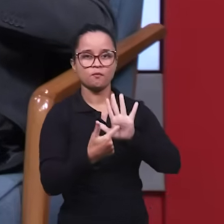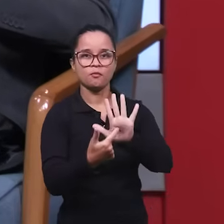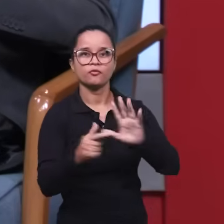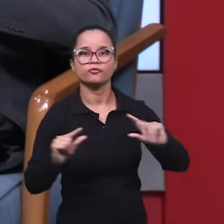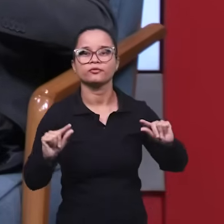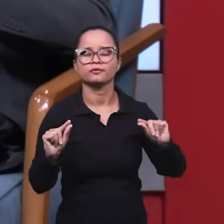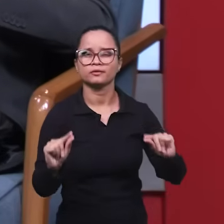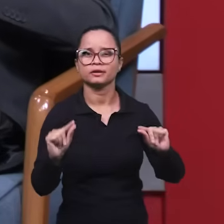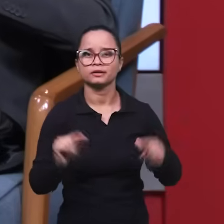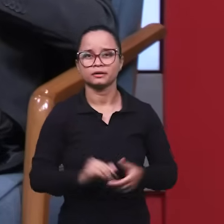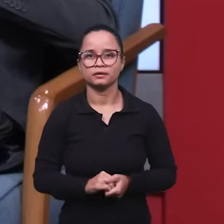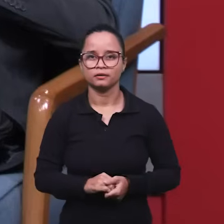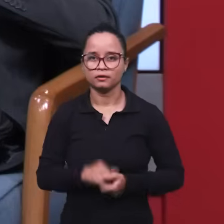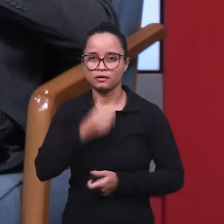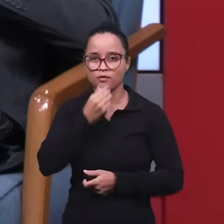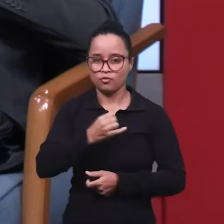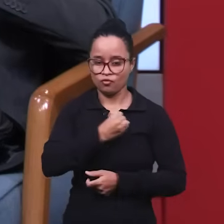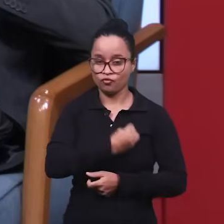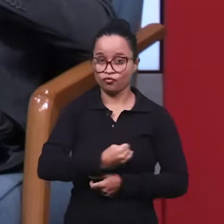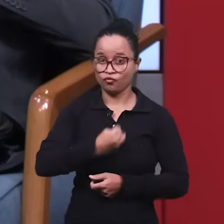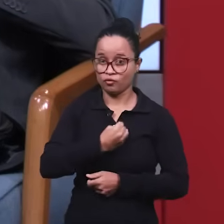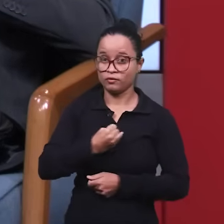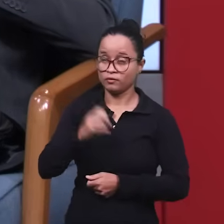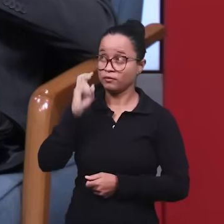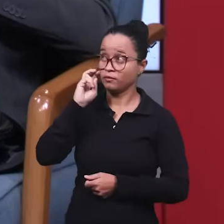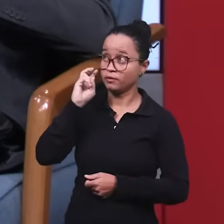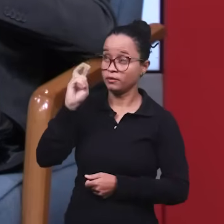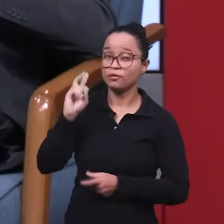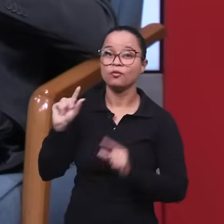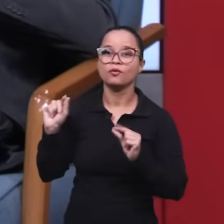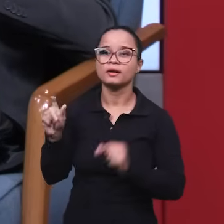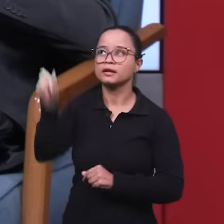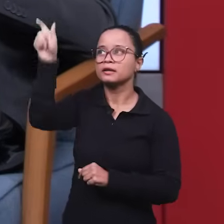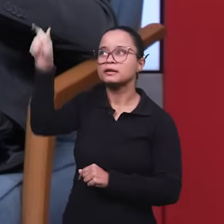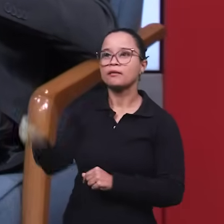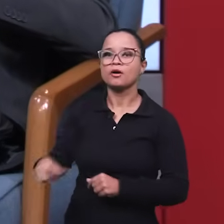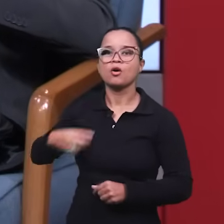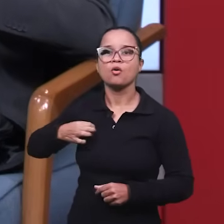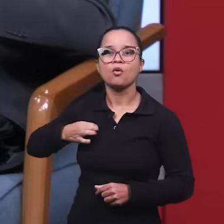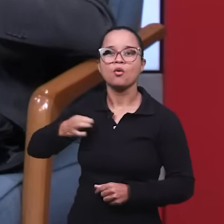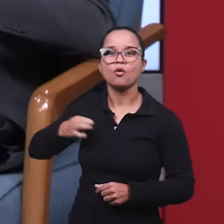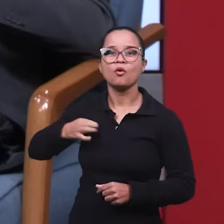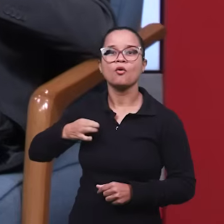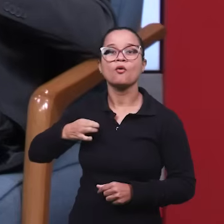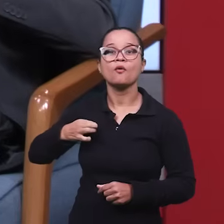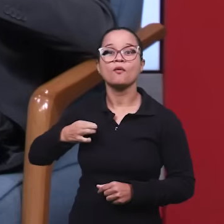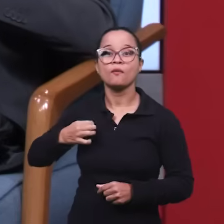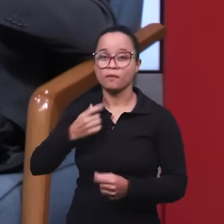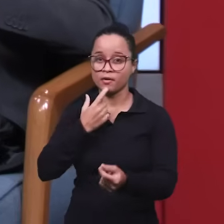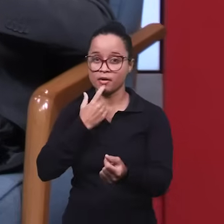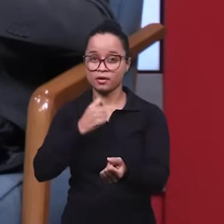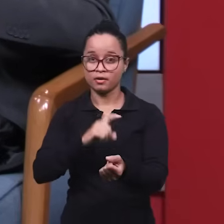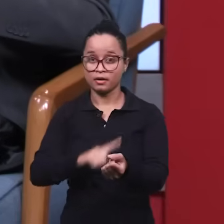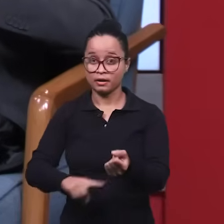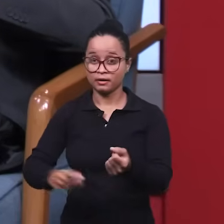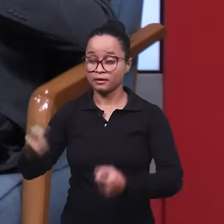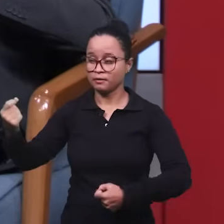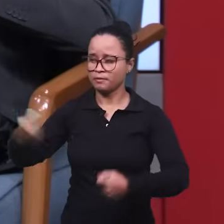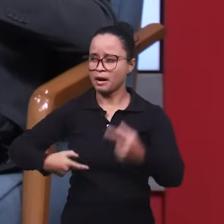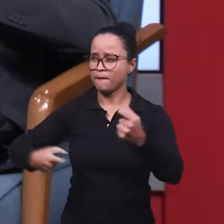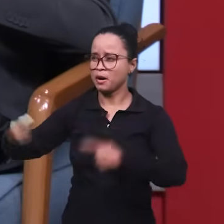o seguinte: João disse, o que João viu? Estava vestido de uma